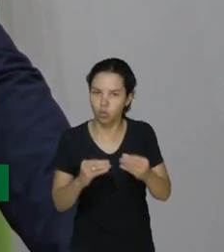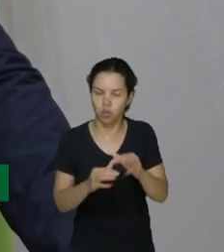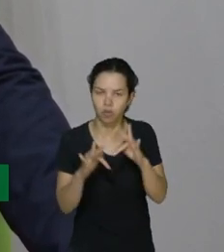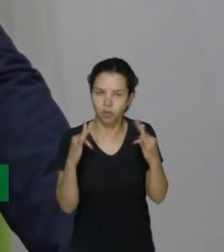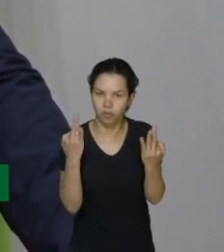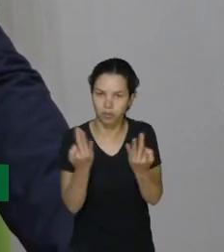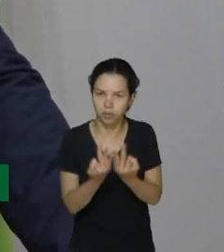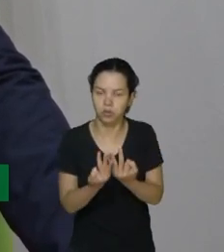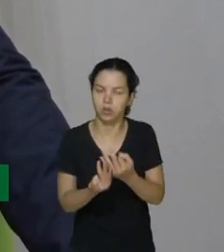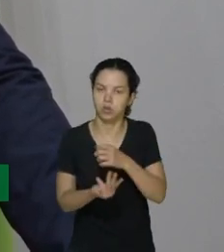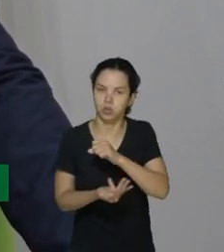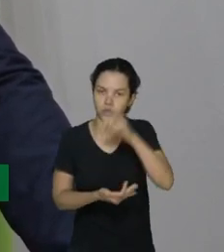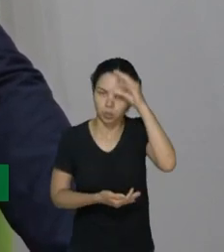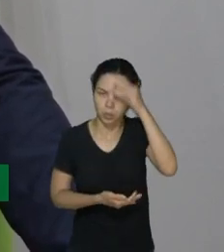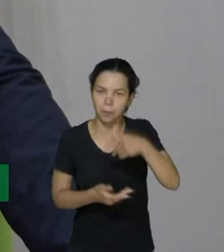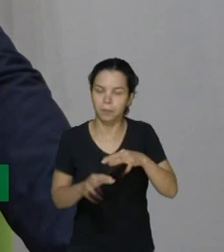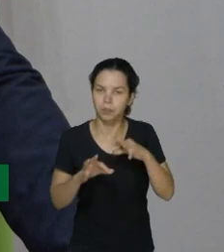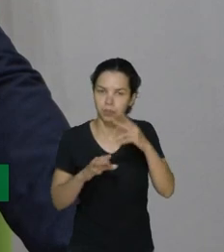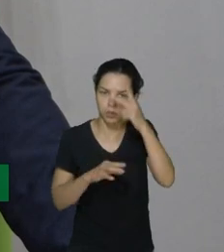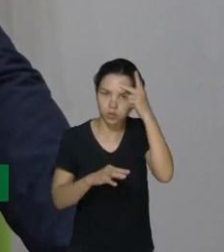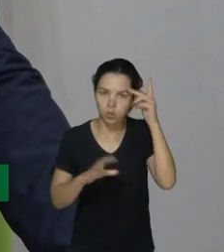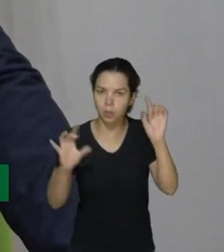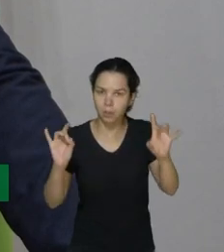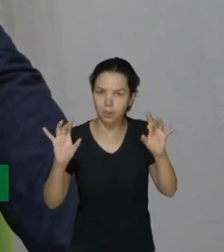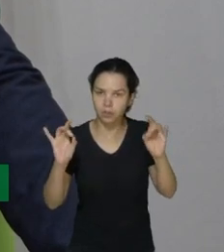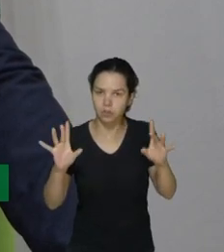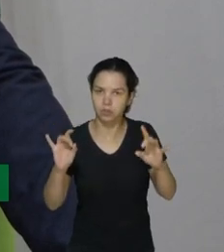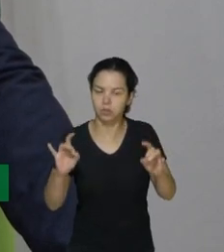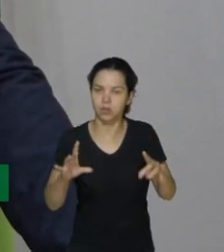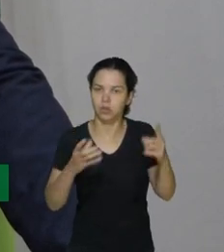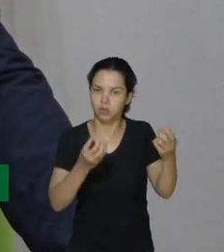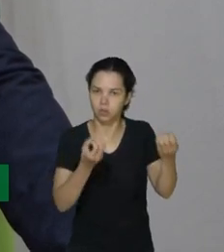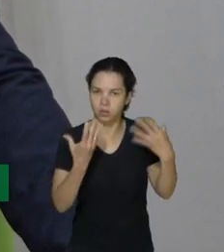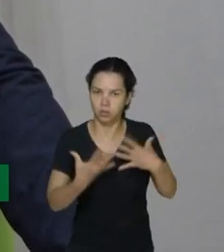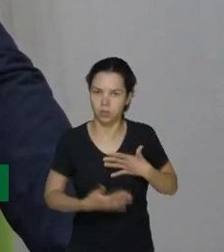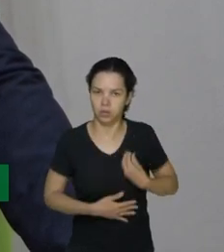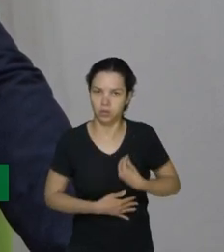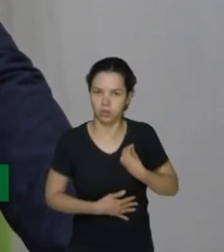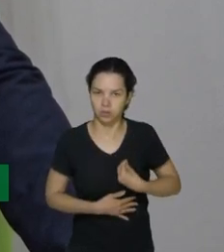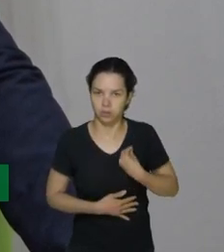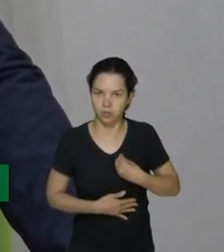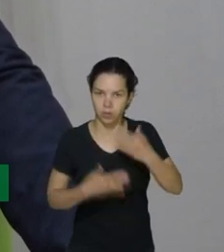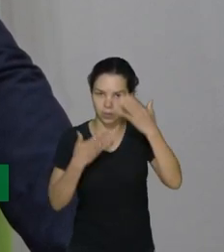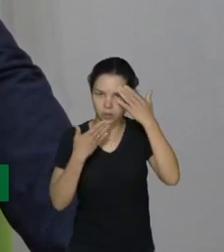pessoas maravilhosas que Deus colocou na minha vida. Muito obrigado.